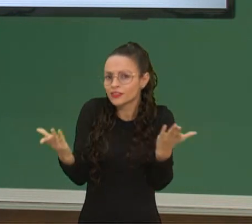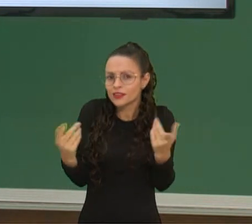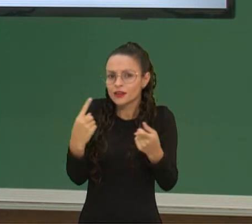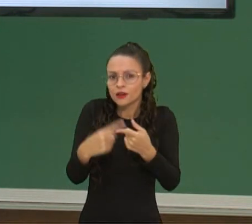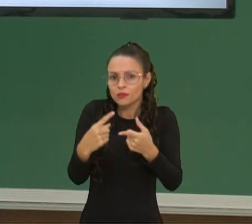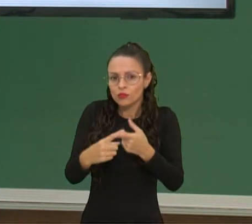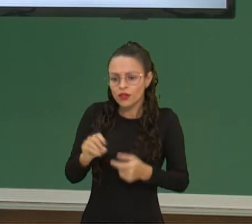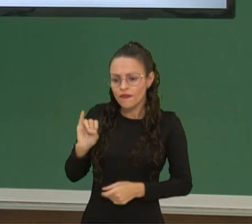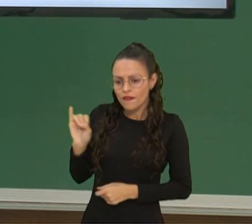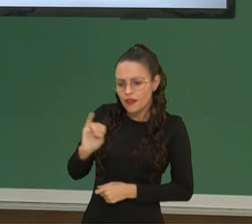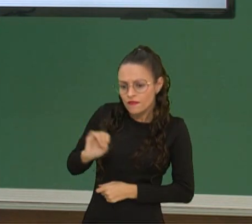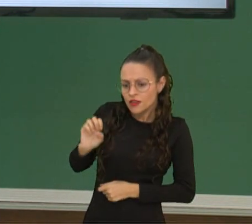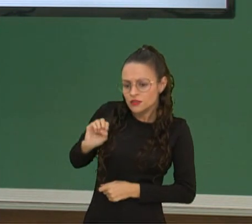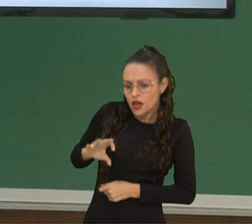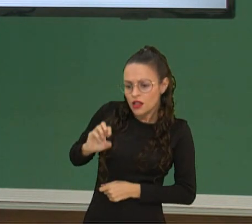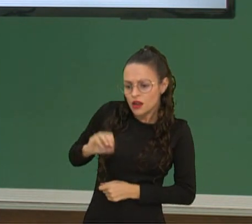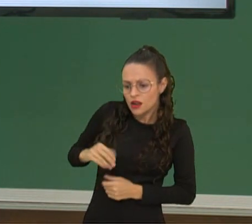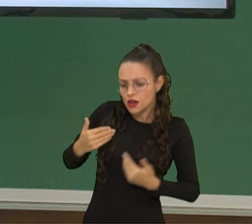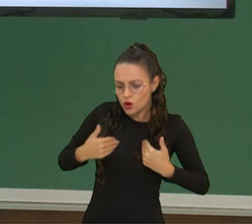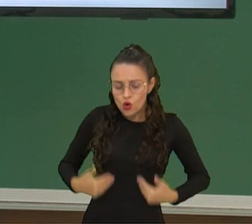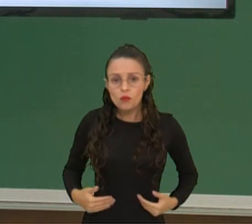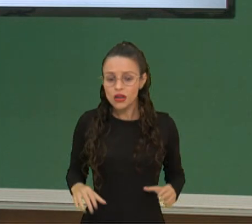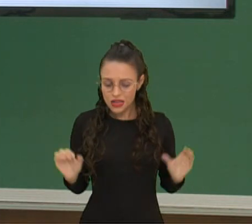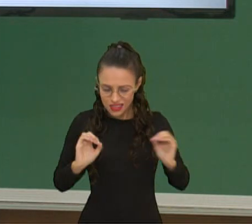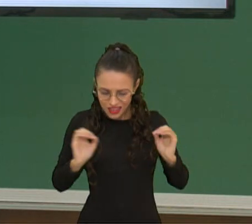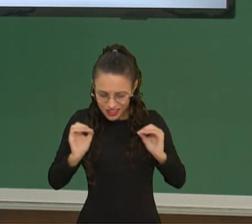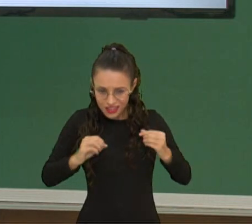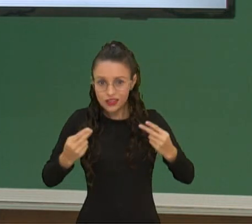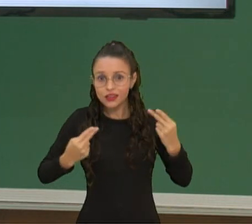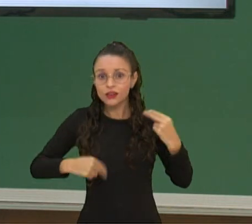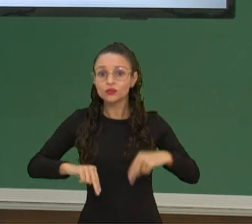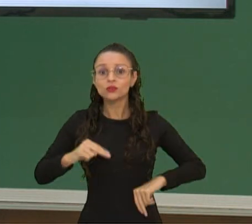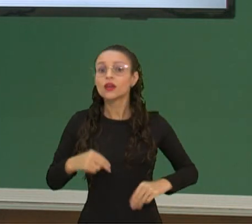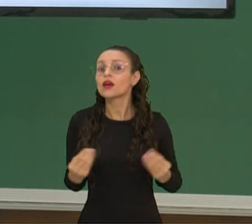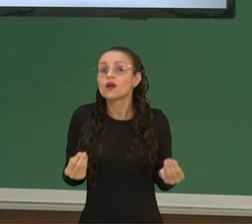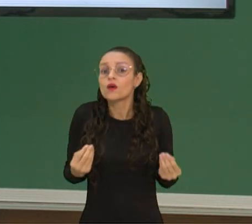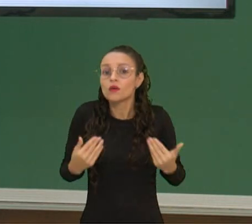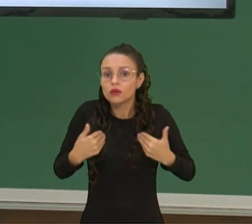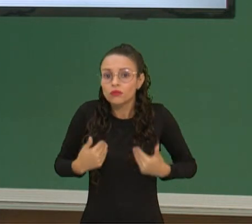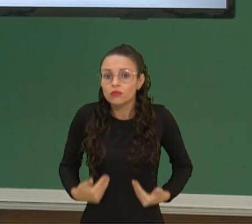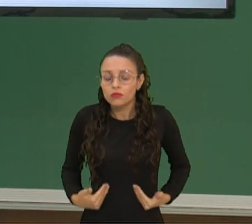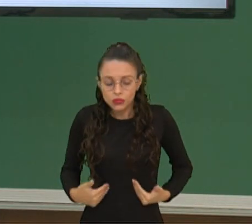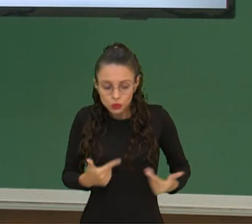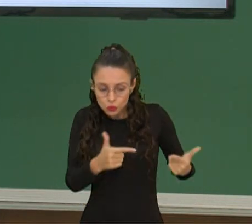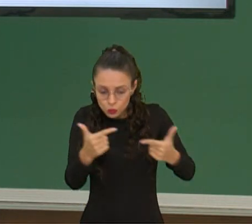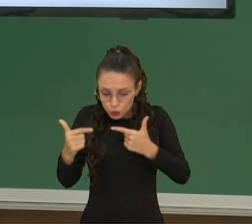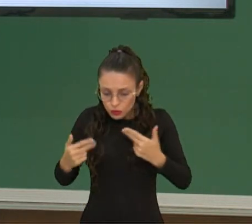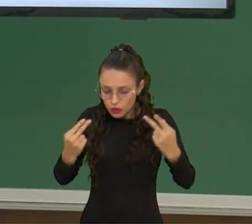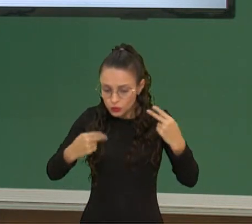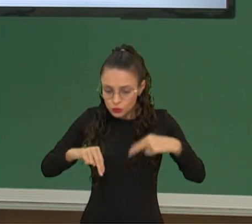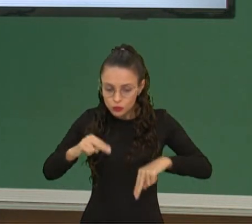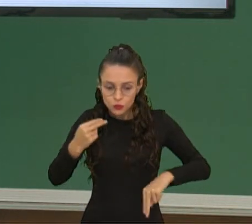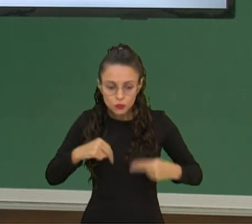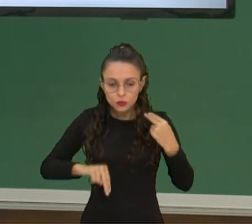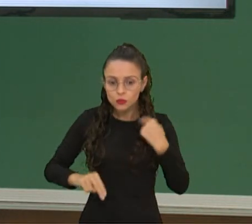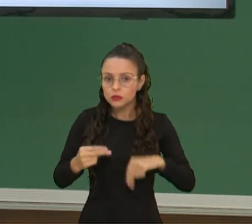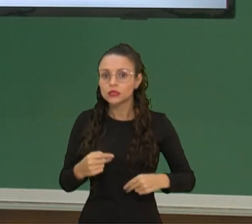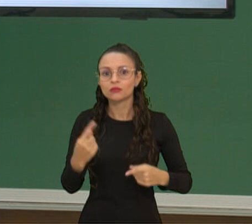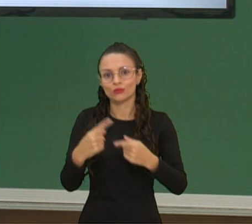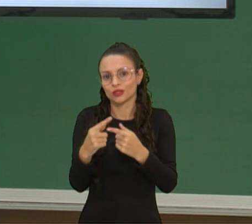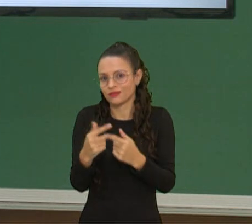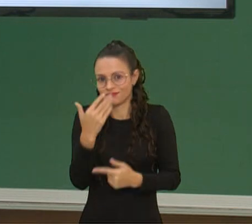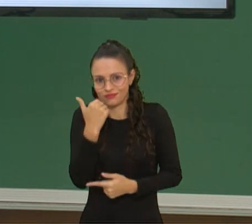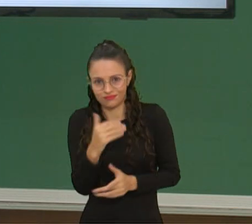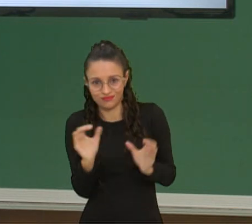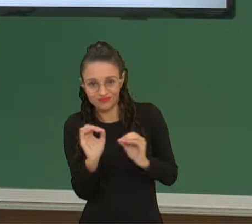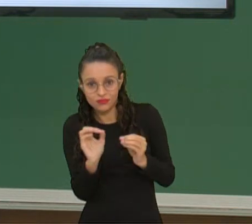infecções vão surgindo o corpo dela não tem nutrientes ela não vai conseguir ter os nutrientes na quantidade adequada porque não está